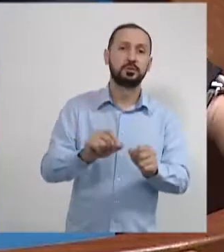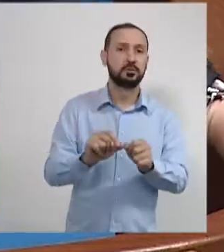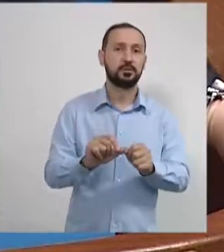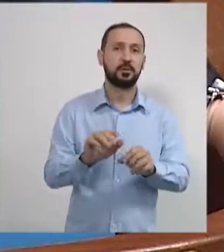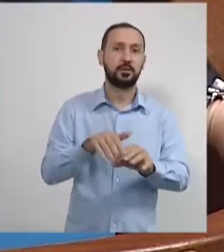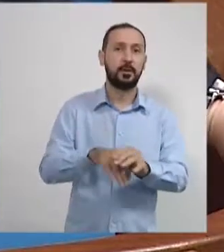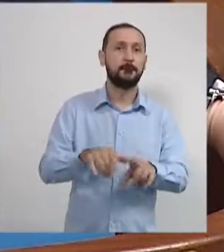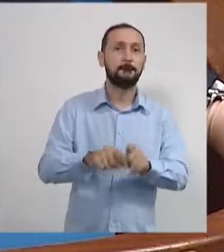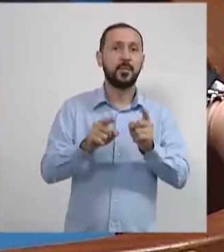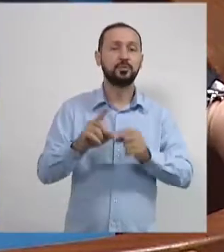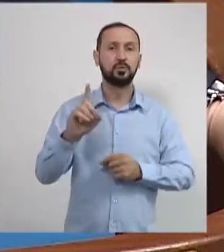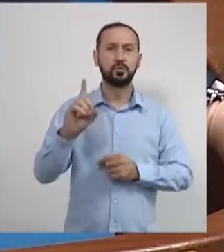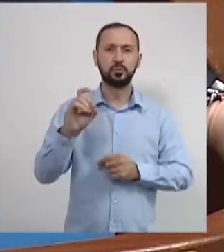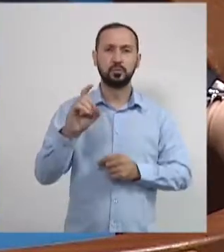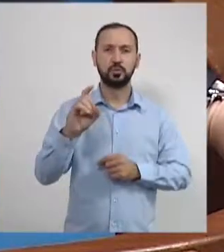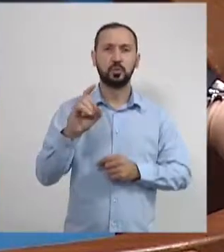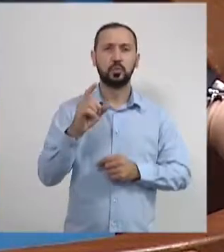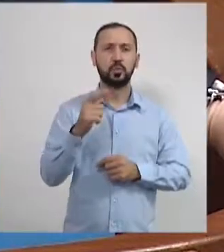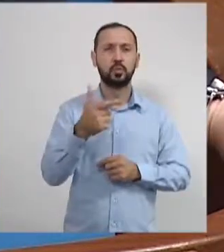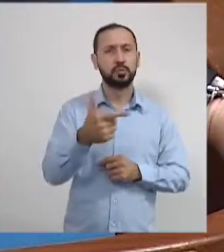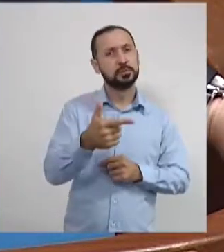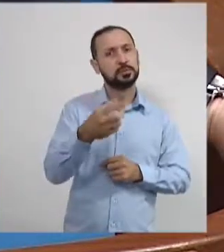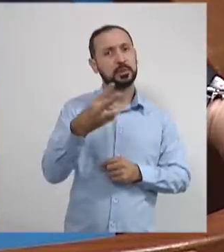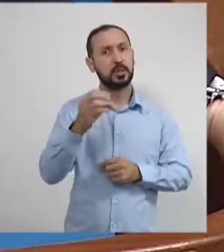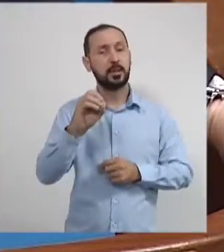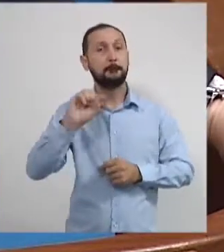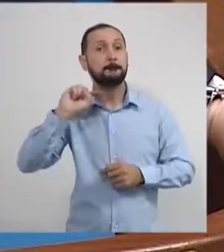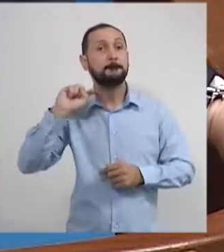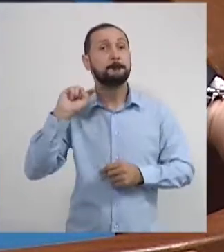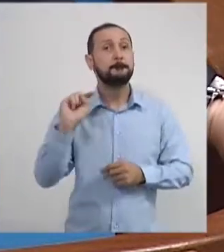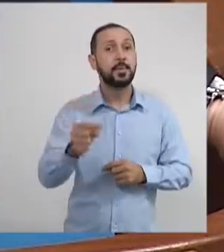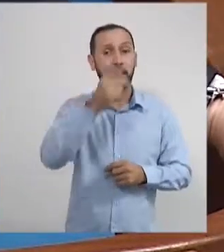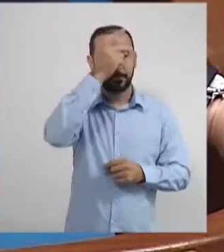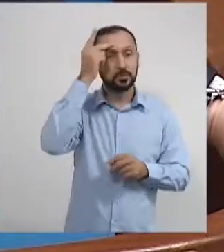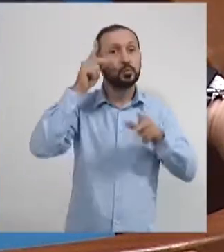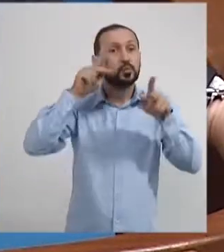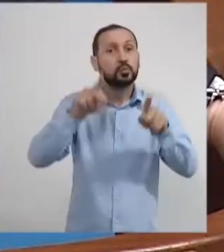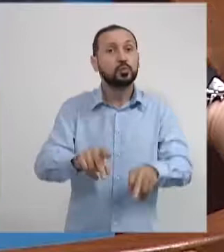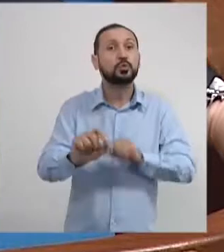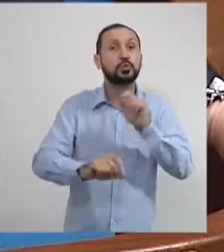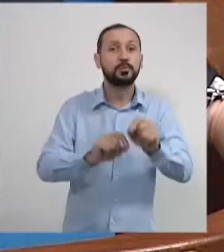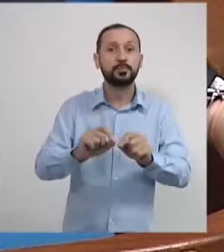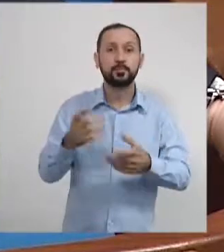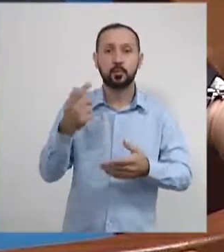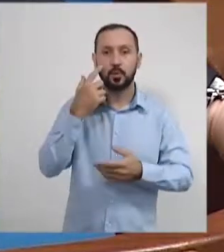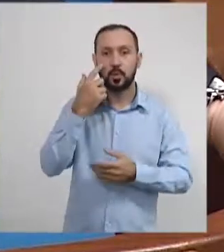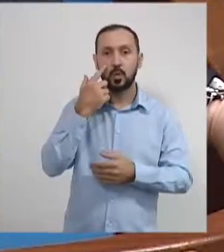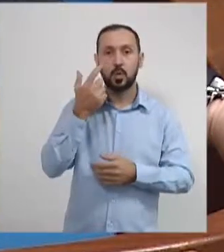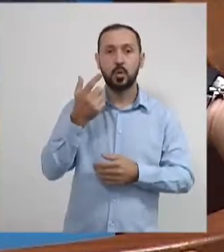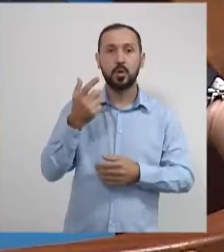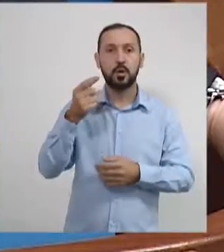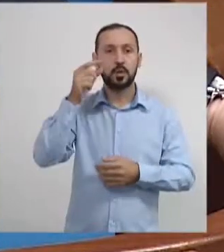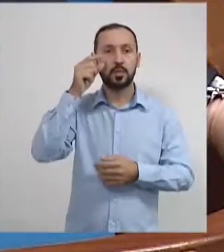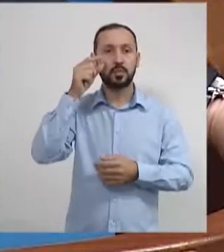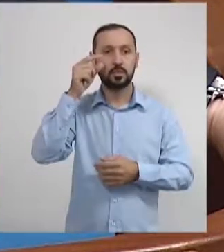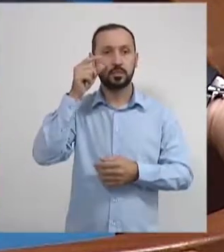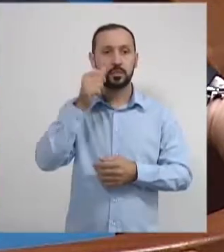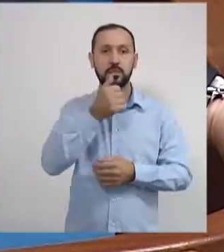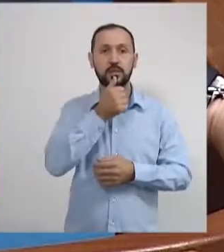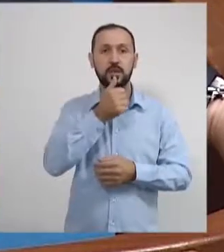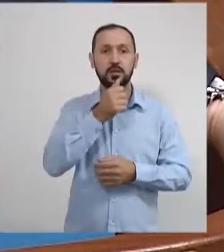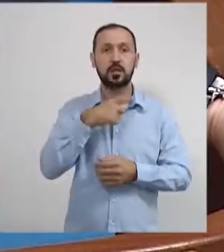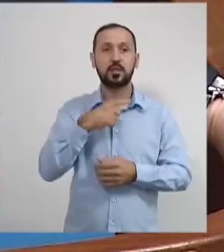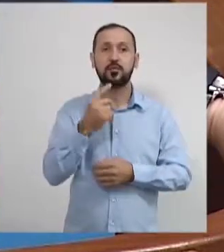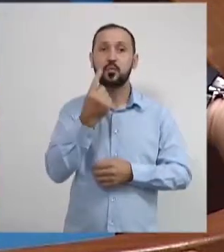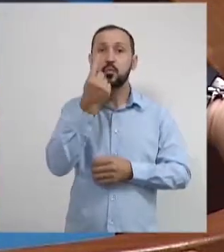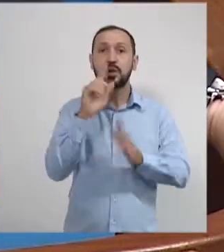Mas em Dourados, uma cidade com 230 mil habitantes, deputado Neno Razucchi, nós tivemos apenas